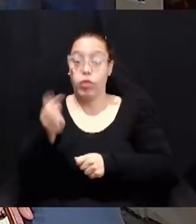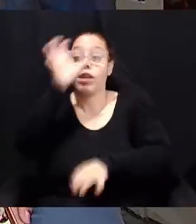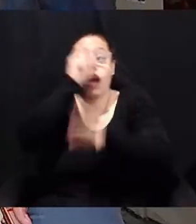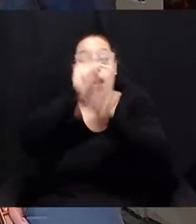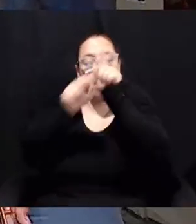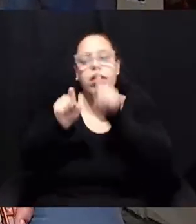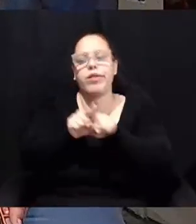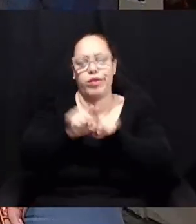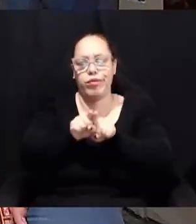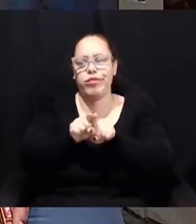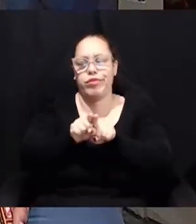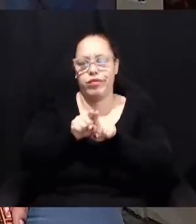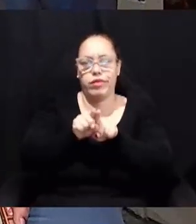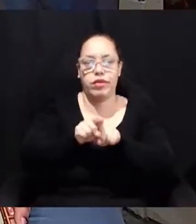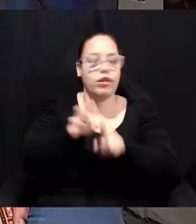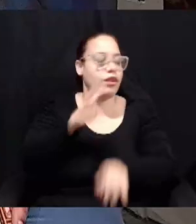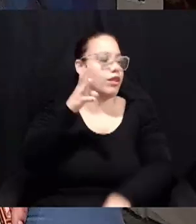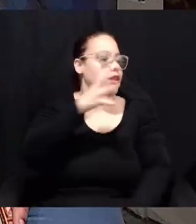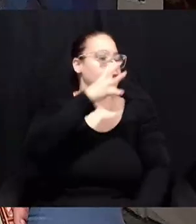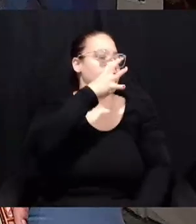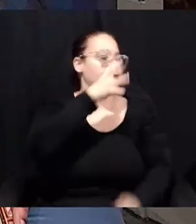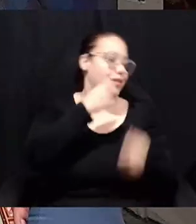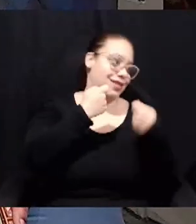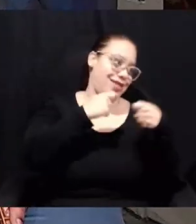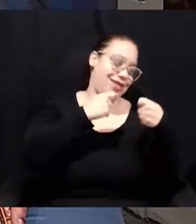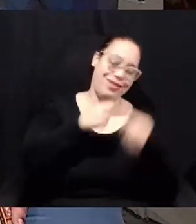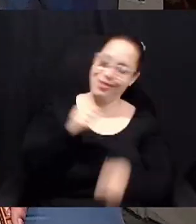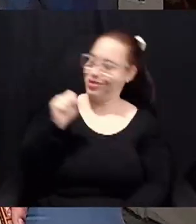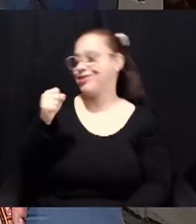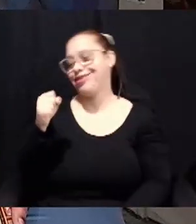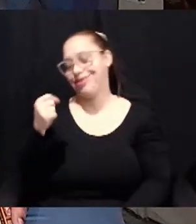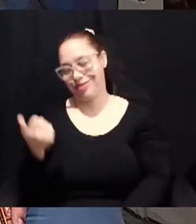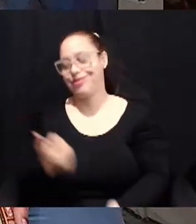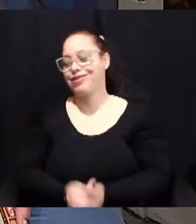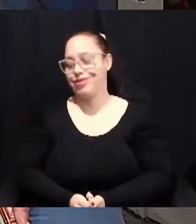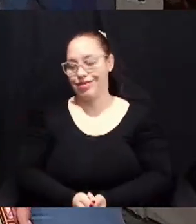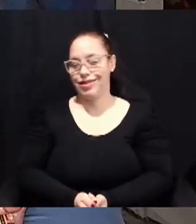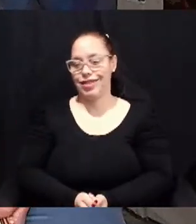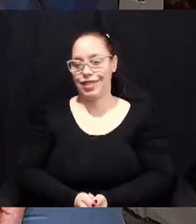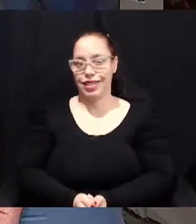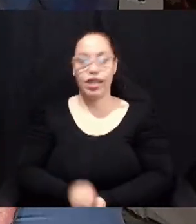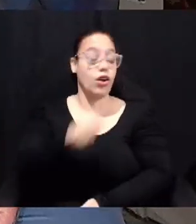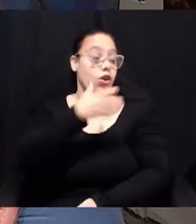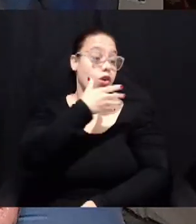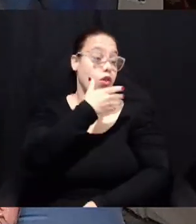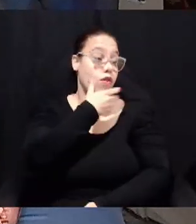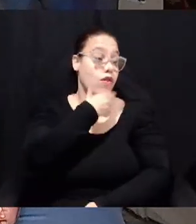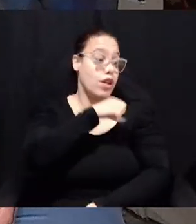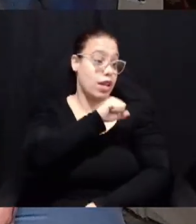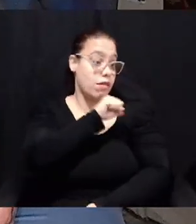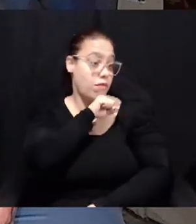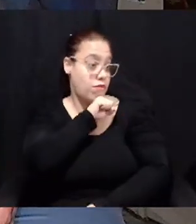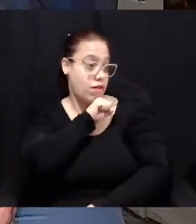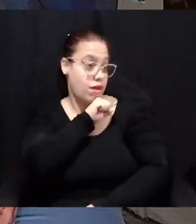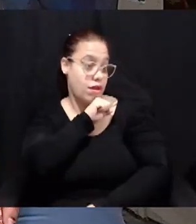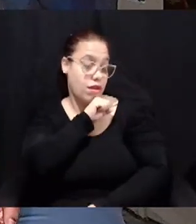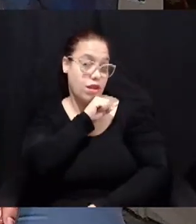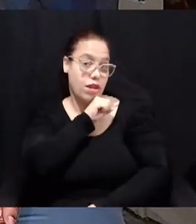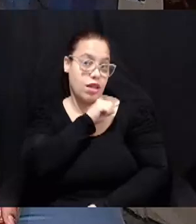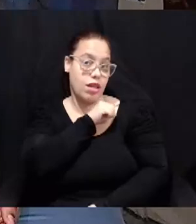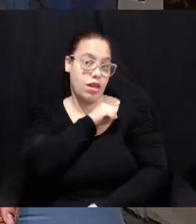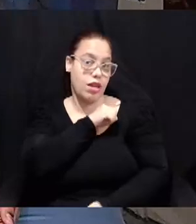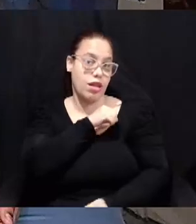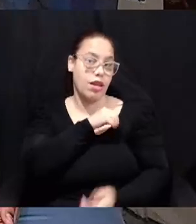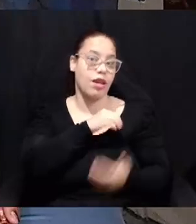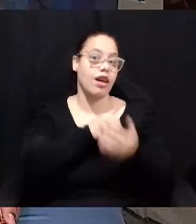uma inspiração necessária. Foi uma inspiração necessária. E você também é pai recentemente, porque a gente não estava no nosso nascimento, né?